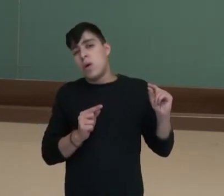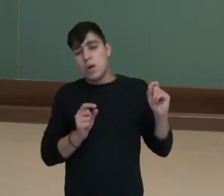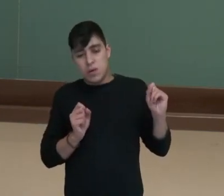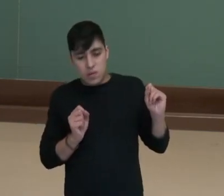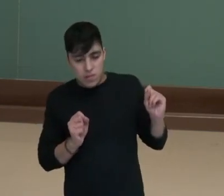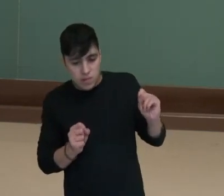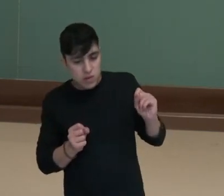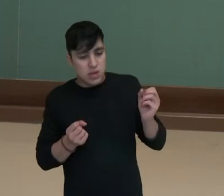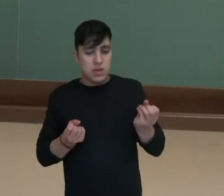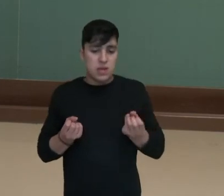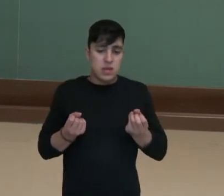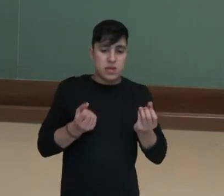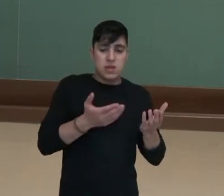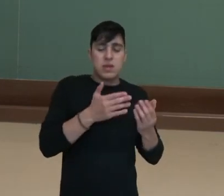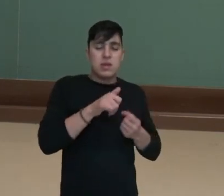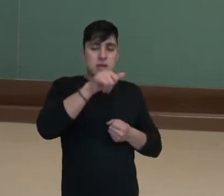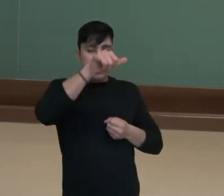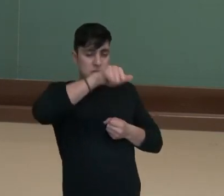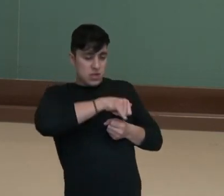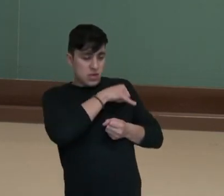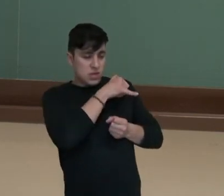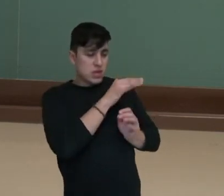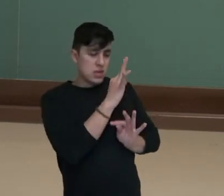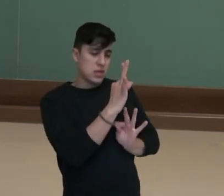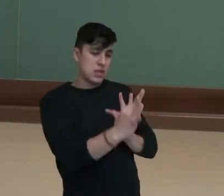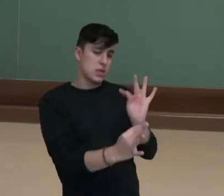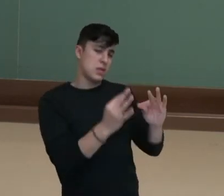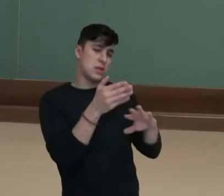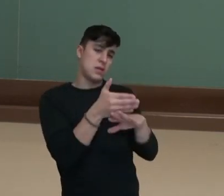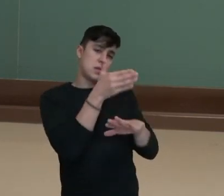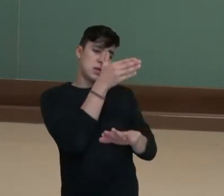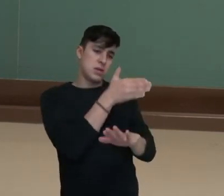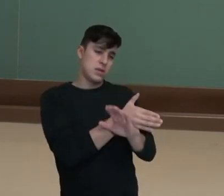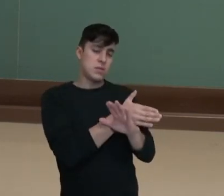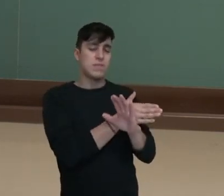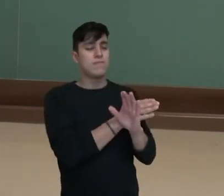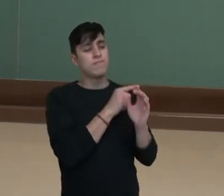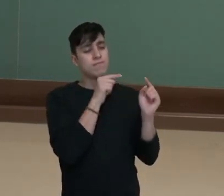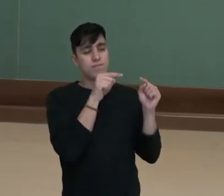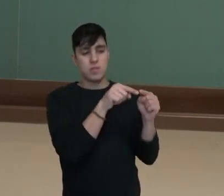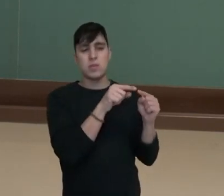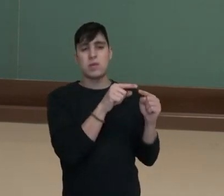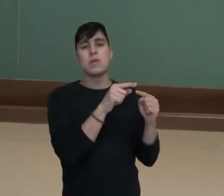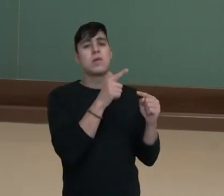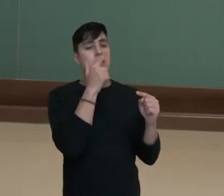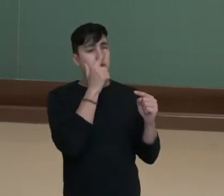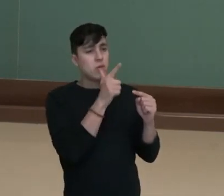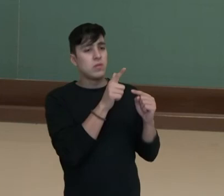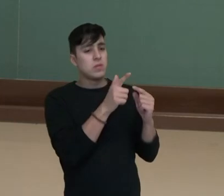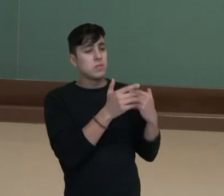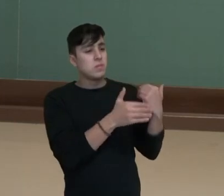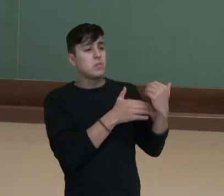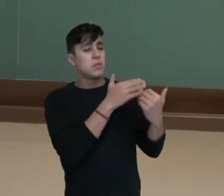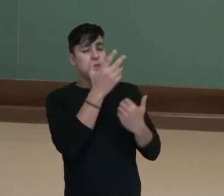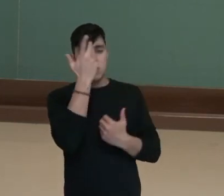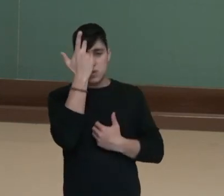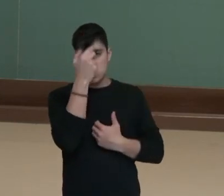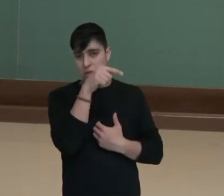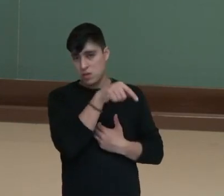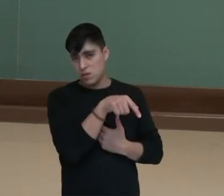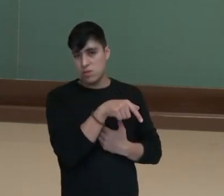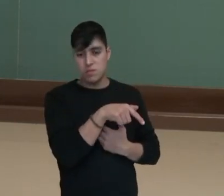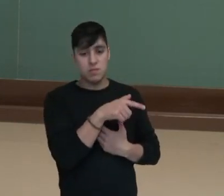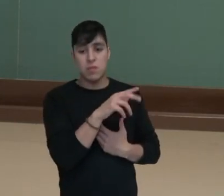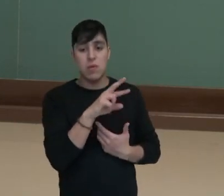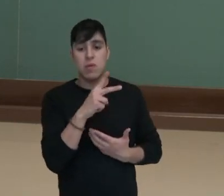pode fornecer meios, tratamentos já no início, para que ela não tenha essa alteração fenotípica como o